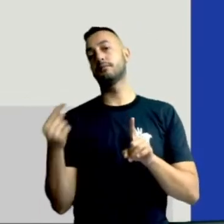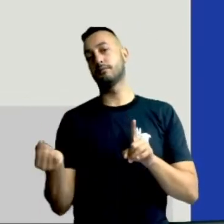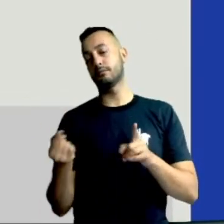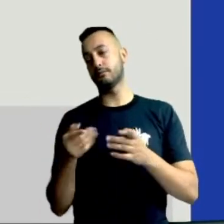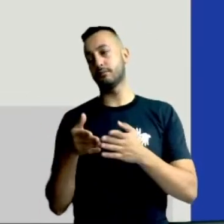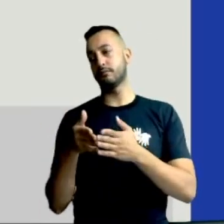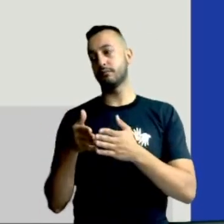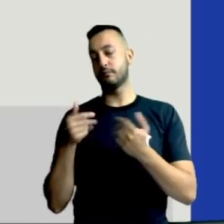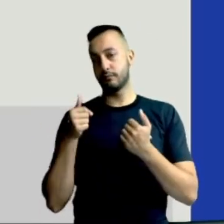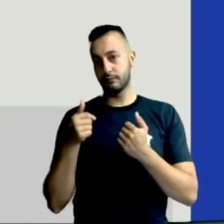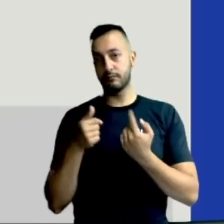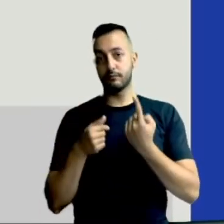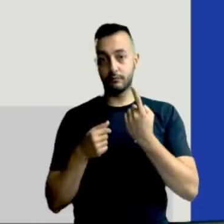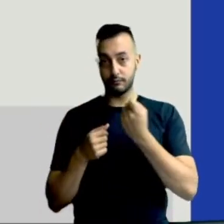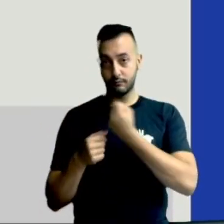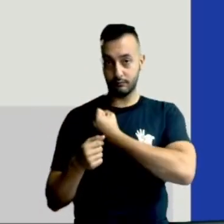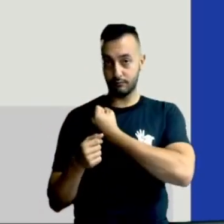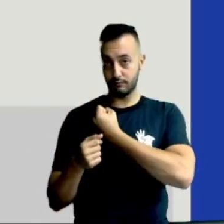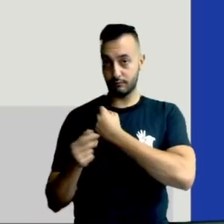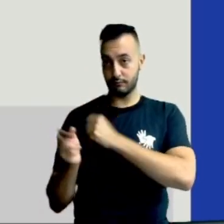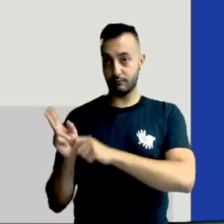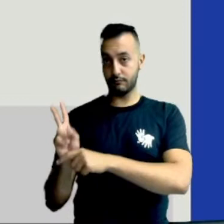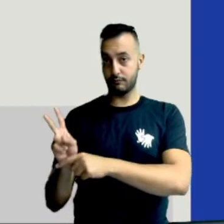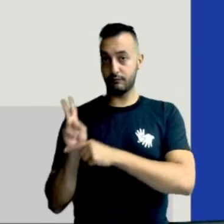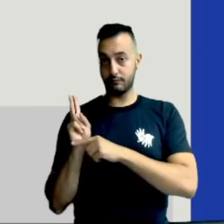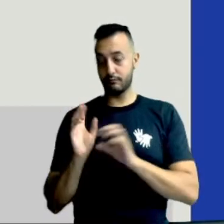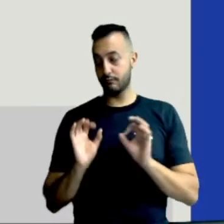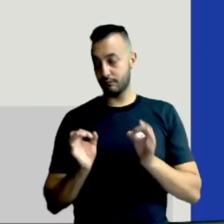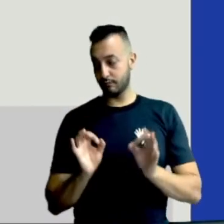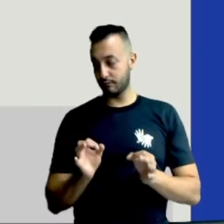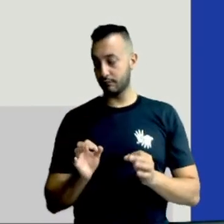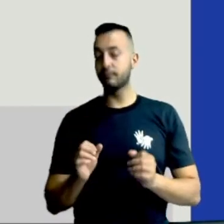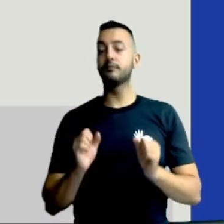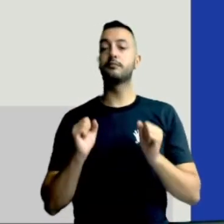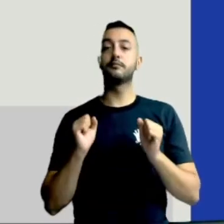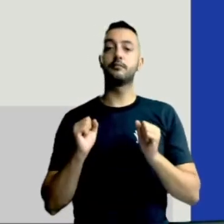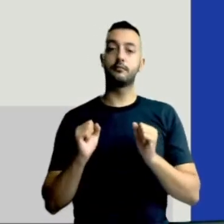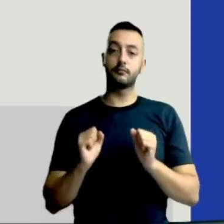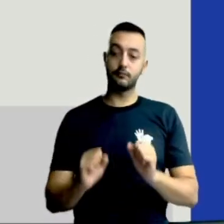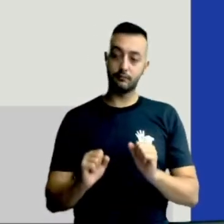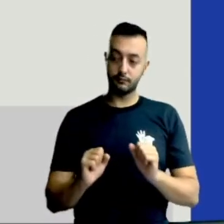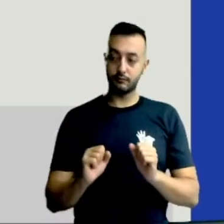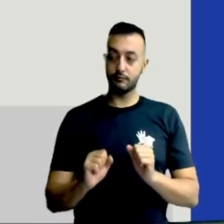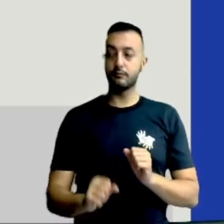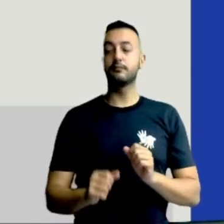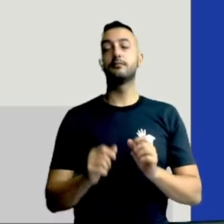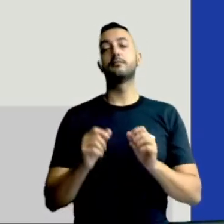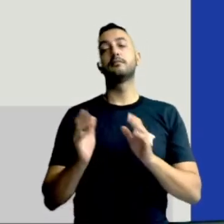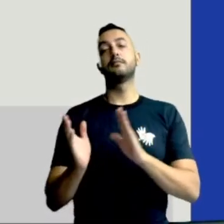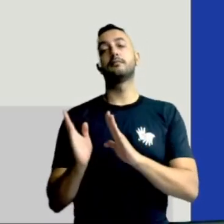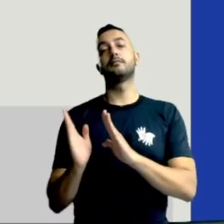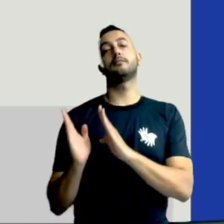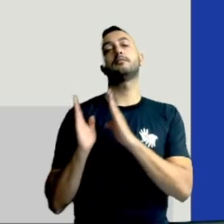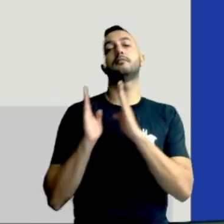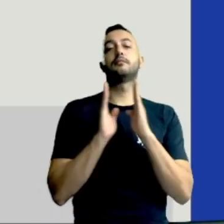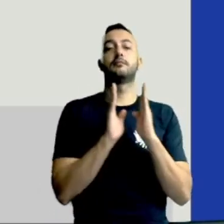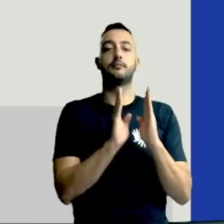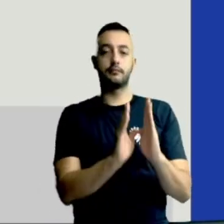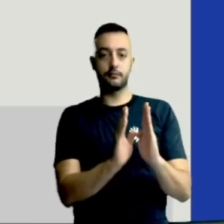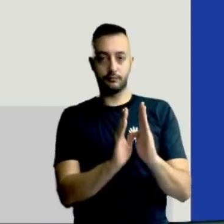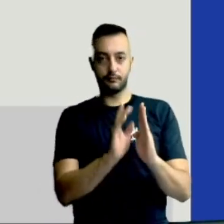vai pegar um número emprestado, certo? Então, eu vou lá na casa das centenas, onde